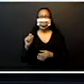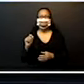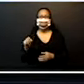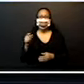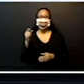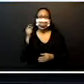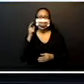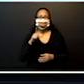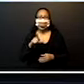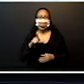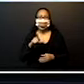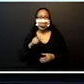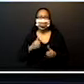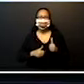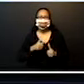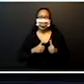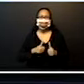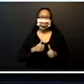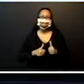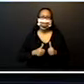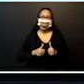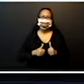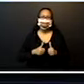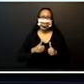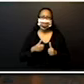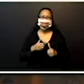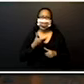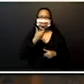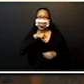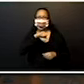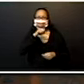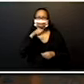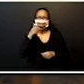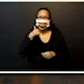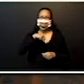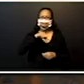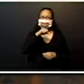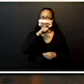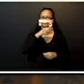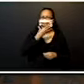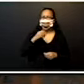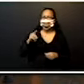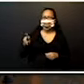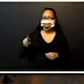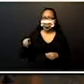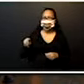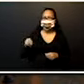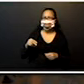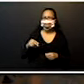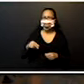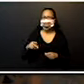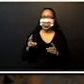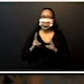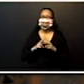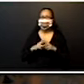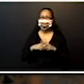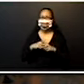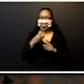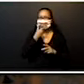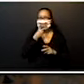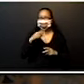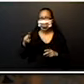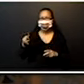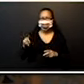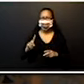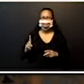aí? Foi o papai, foi a mamãe, foi a vovó, foi o irmão? Brigou com o irmão, não, né, gente? Ninguém roubou unidade ali,